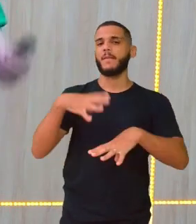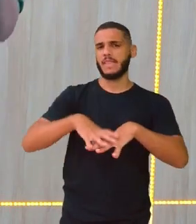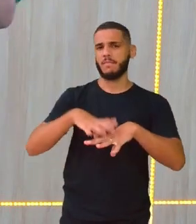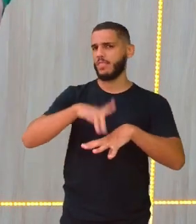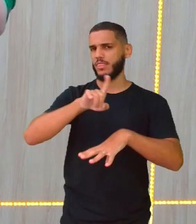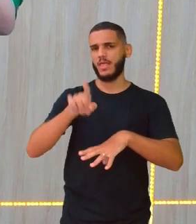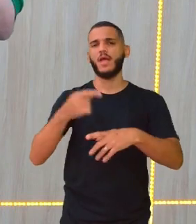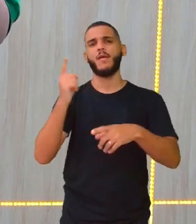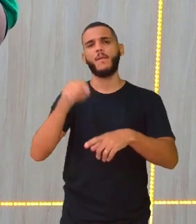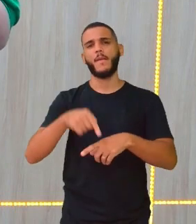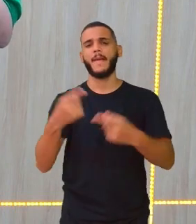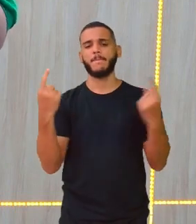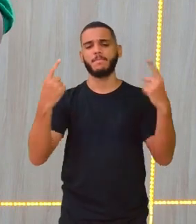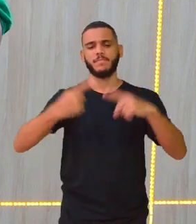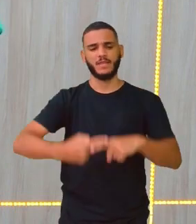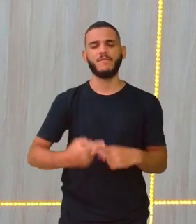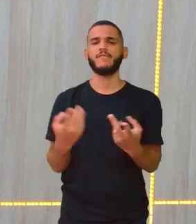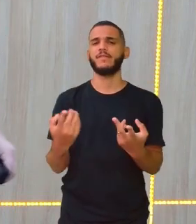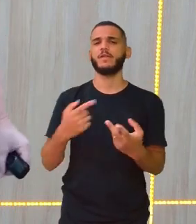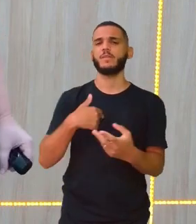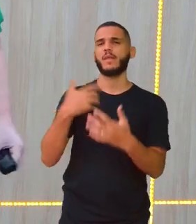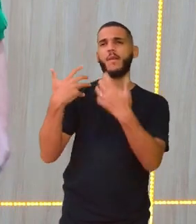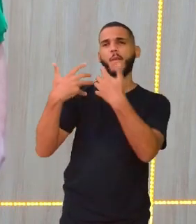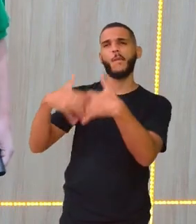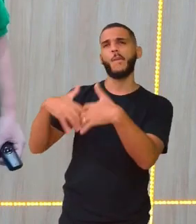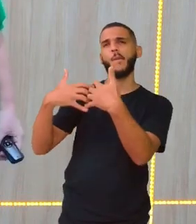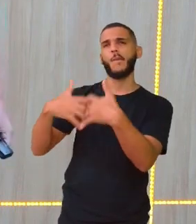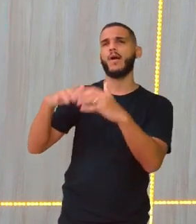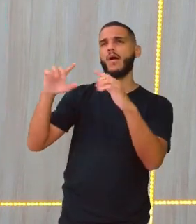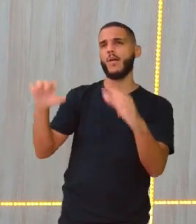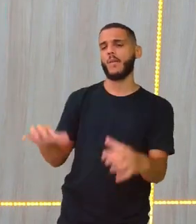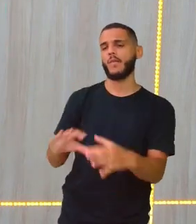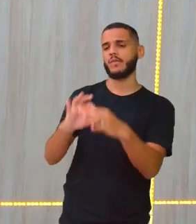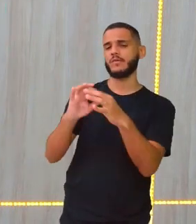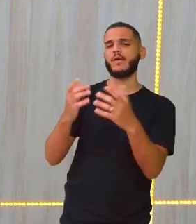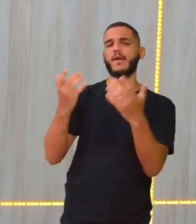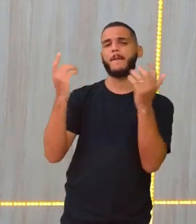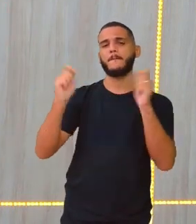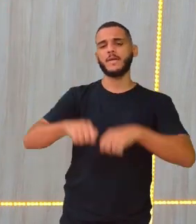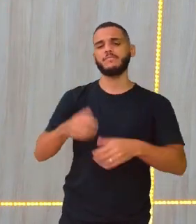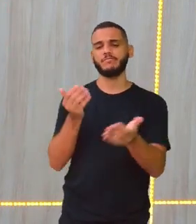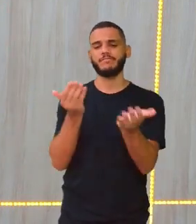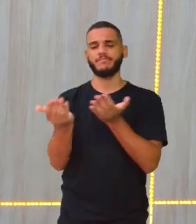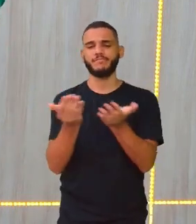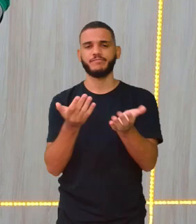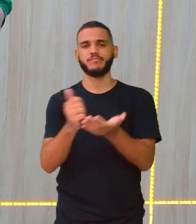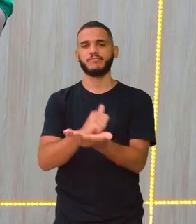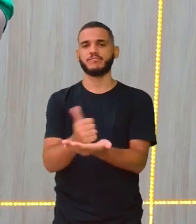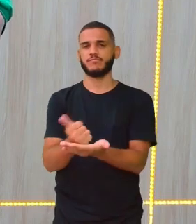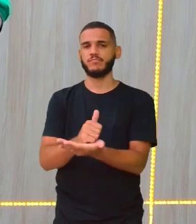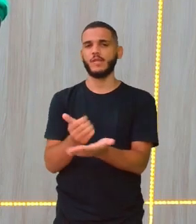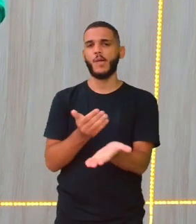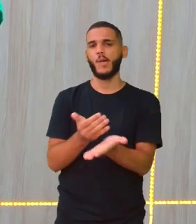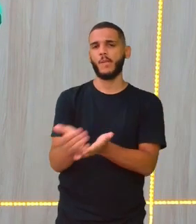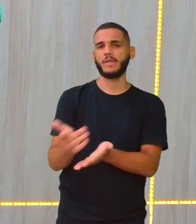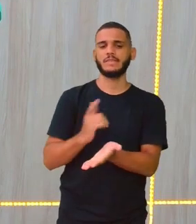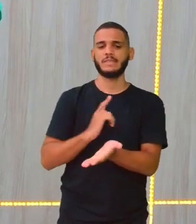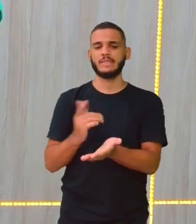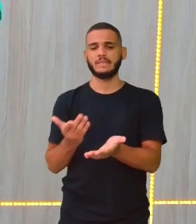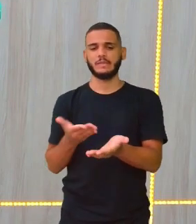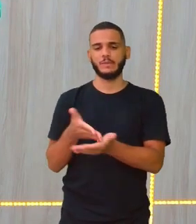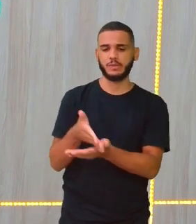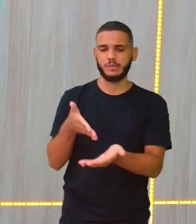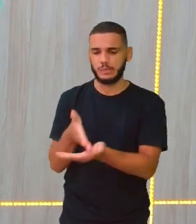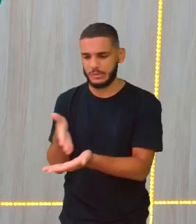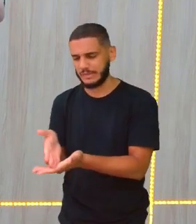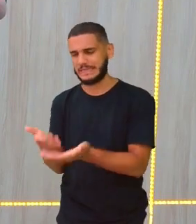desafio, raciocínio, conectar. Você pode até comparar com seus joguinhos. Quando você começa a jogar e não passa de fase, não